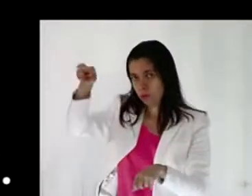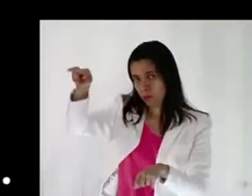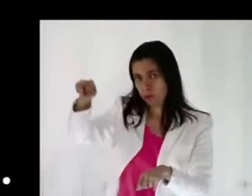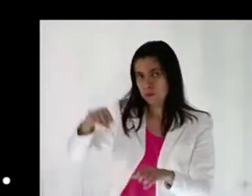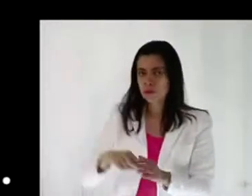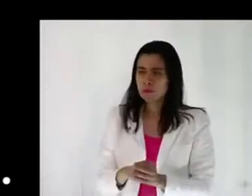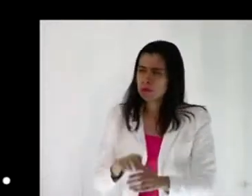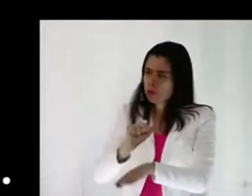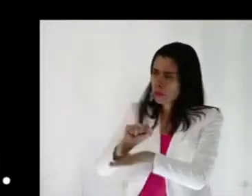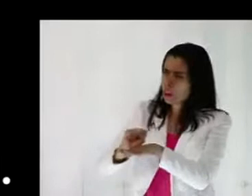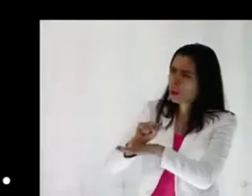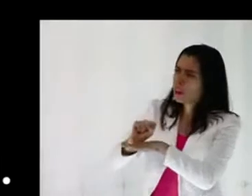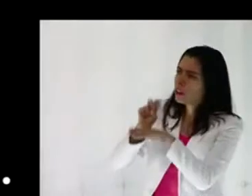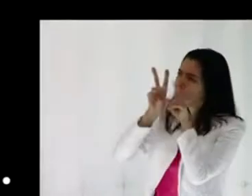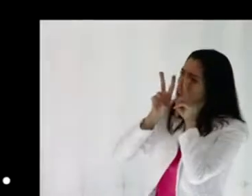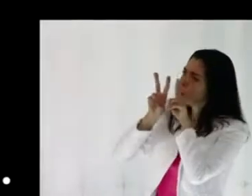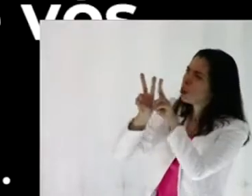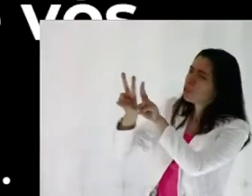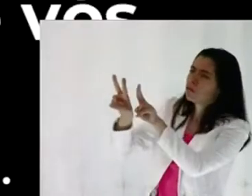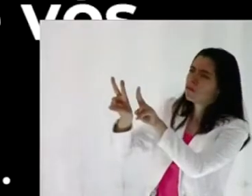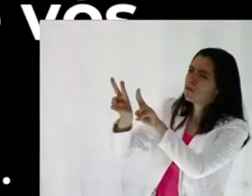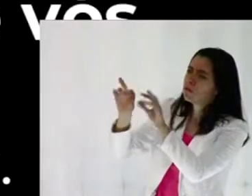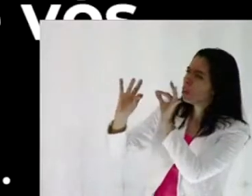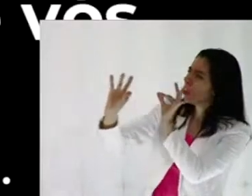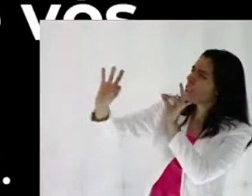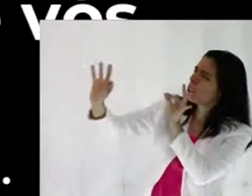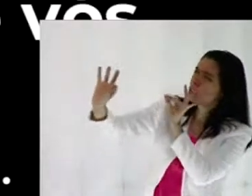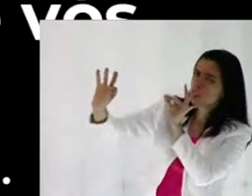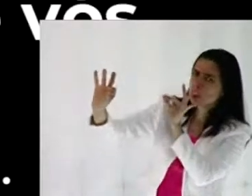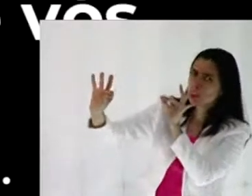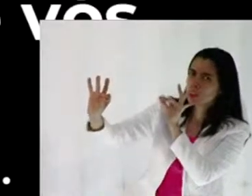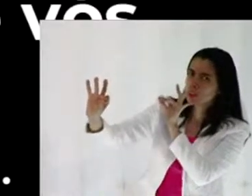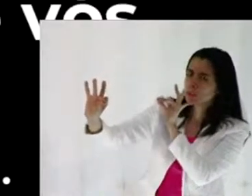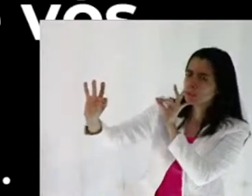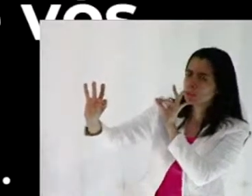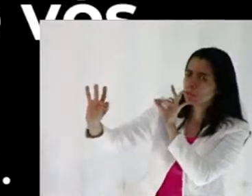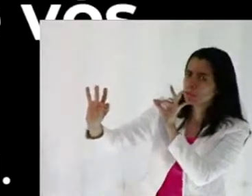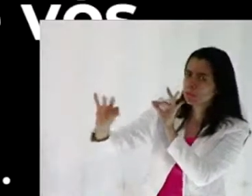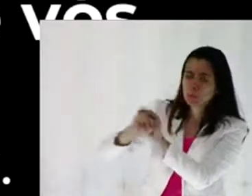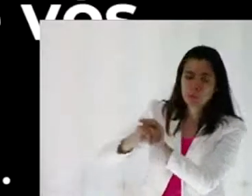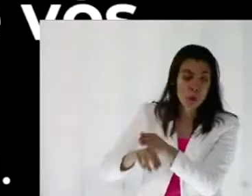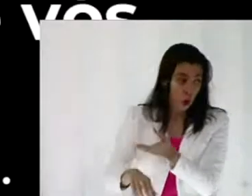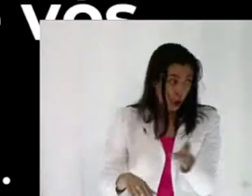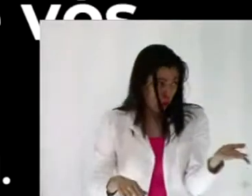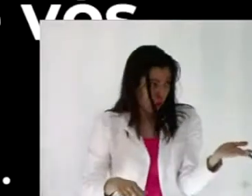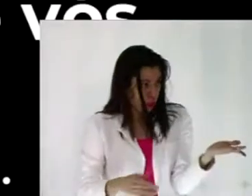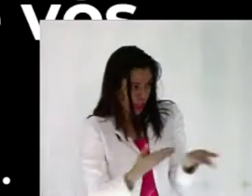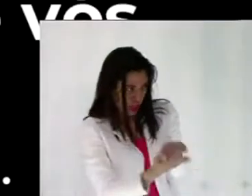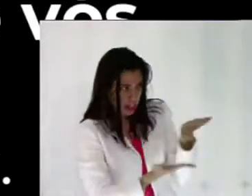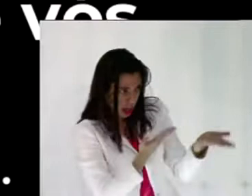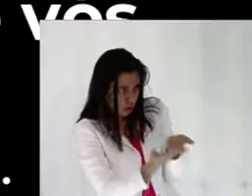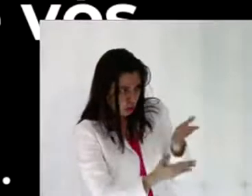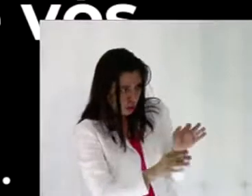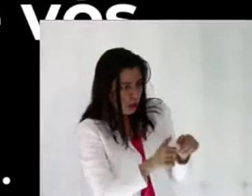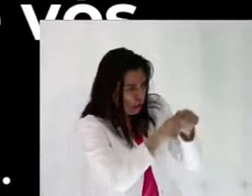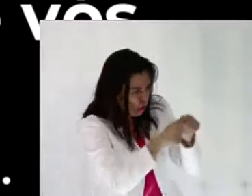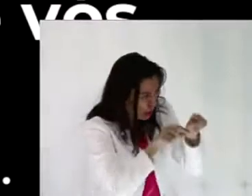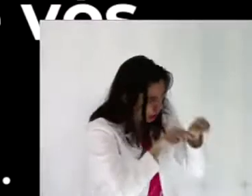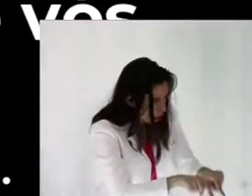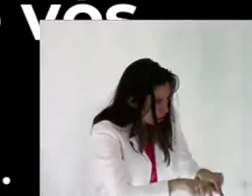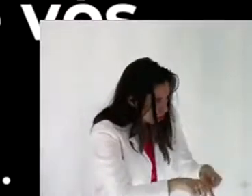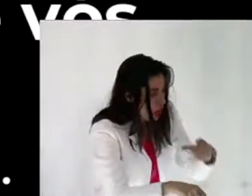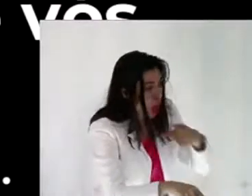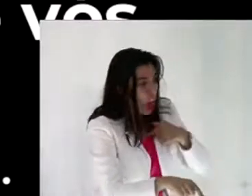longe. Então disse a seus servos: Esperai aqui com o jumento, eu e o rapaz iremos até